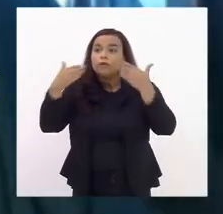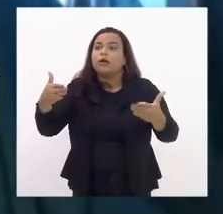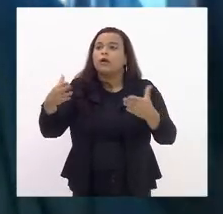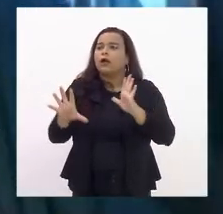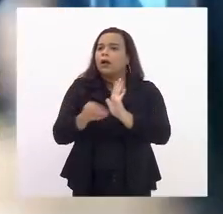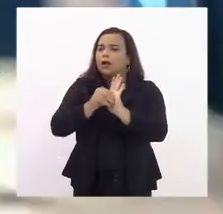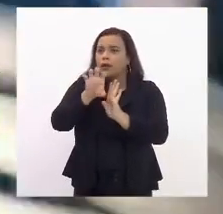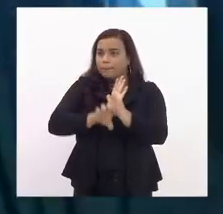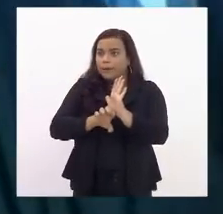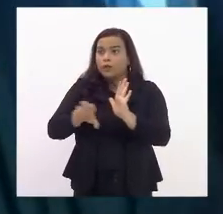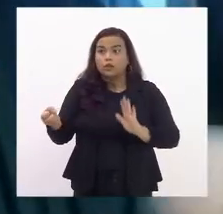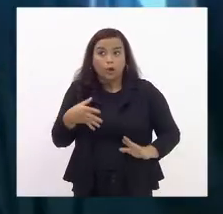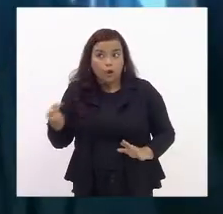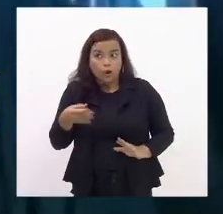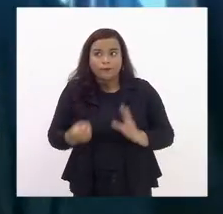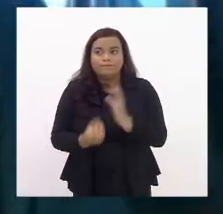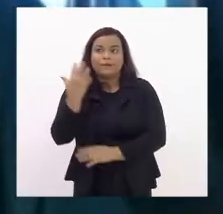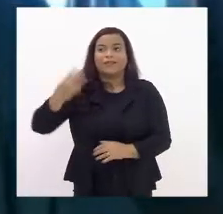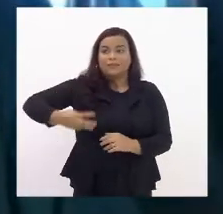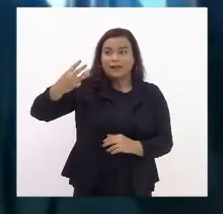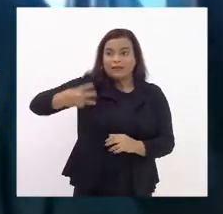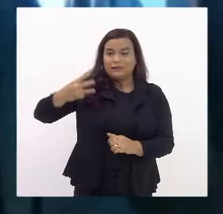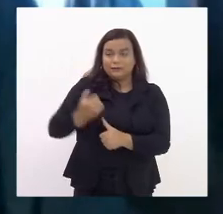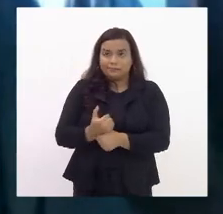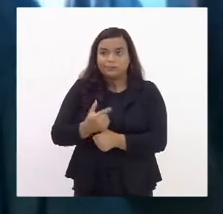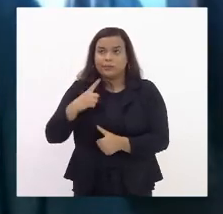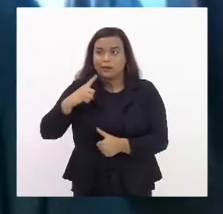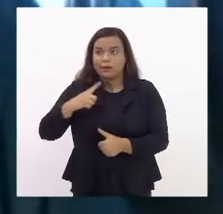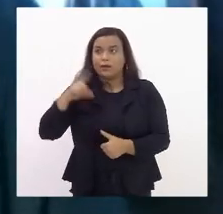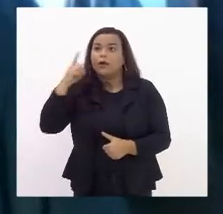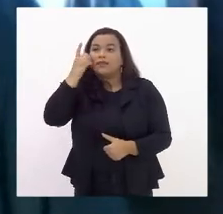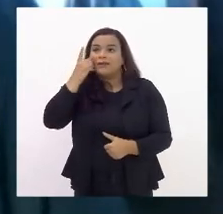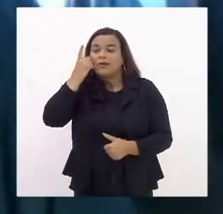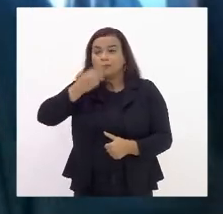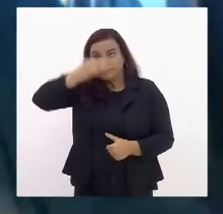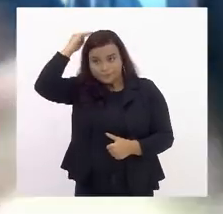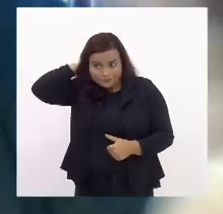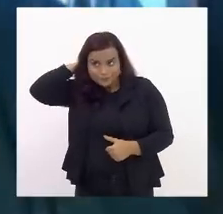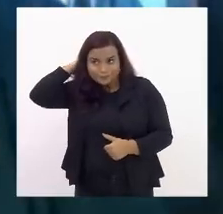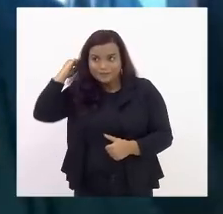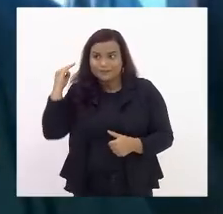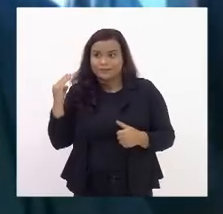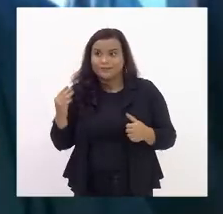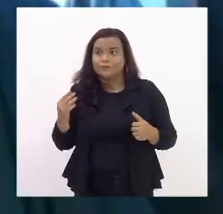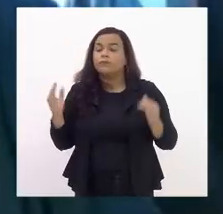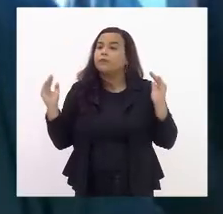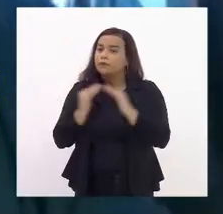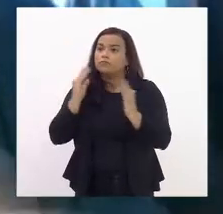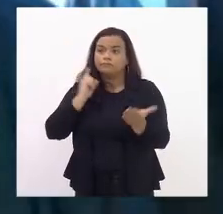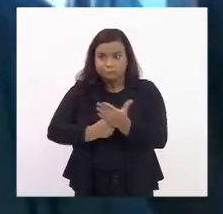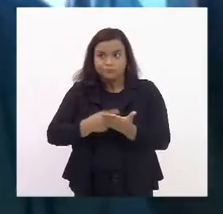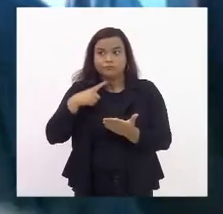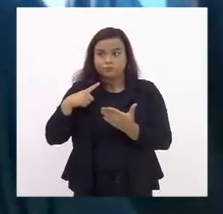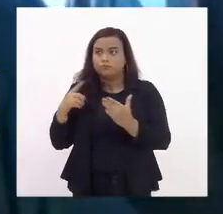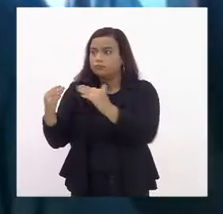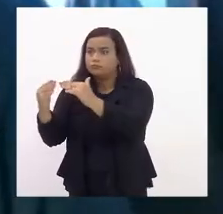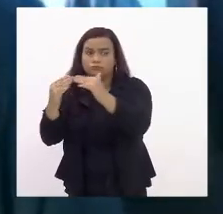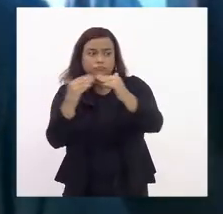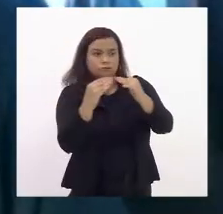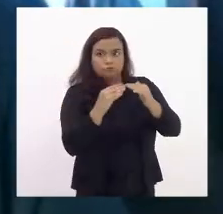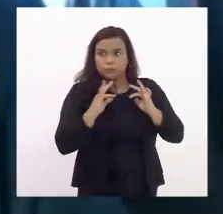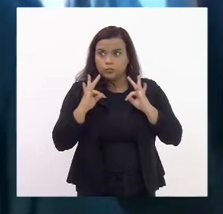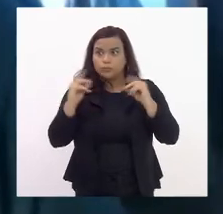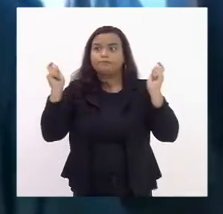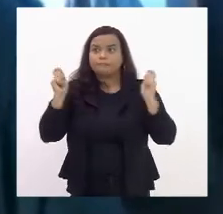gerou um terceiro substitutivo do deputado Márcio Pacheco, completamente acordado com todos.